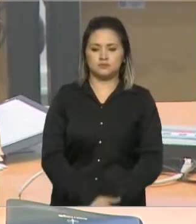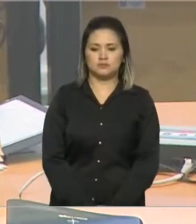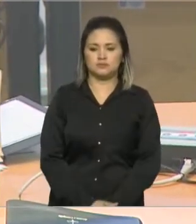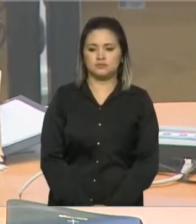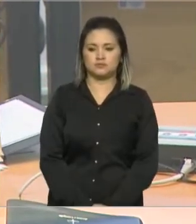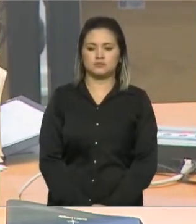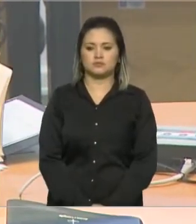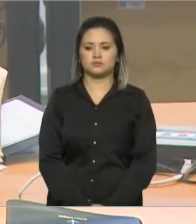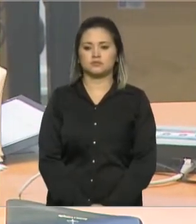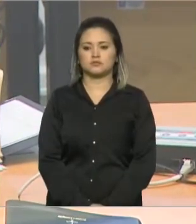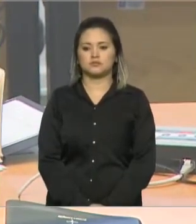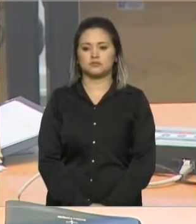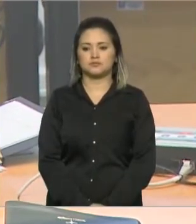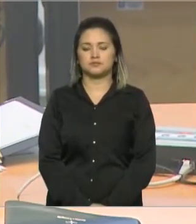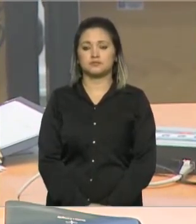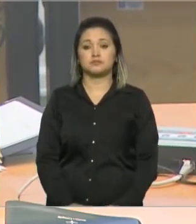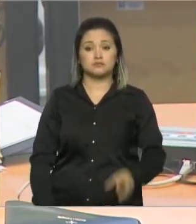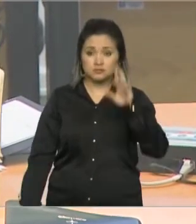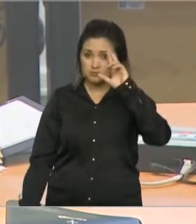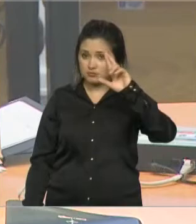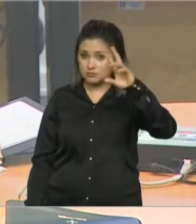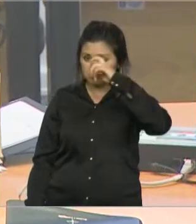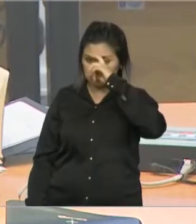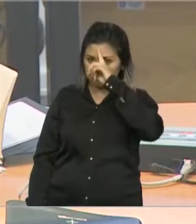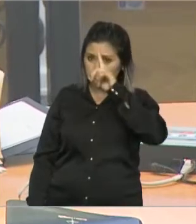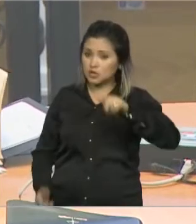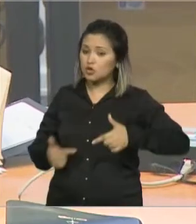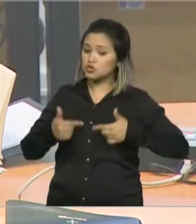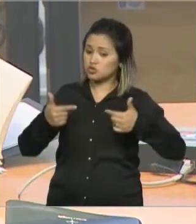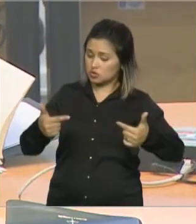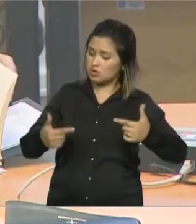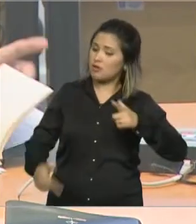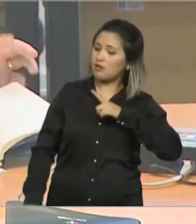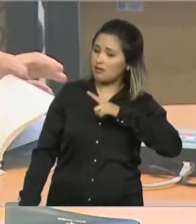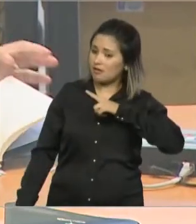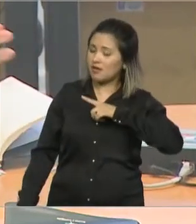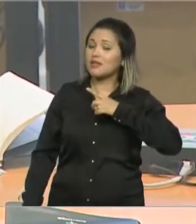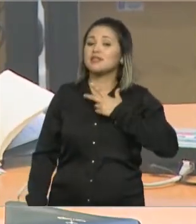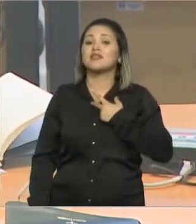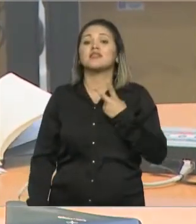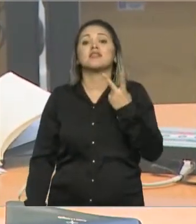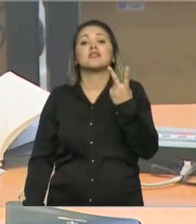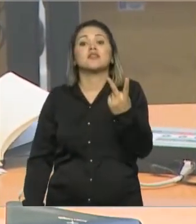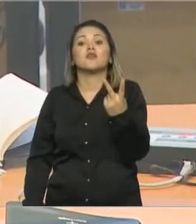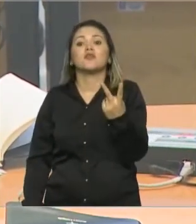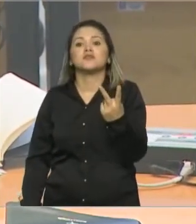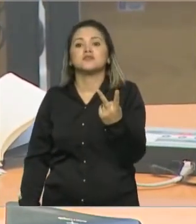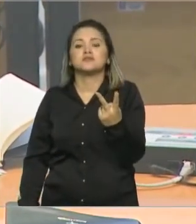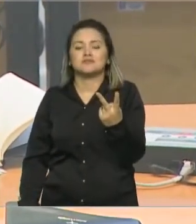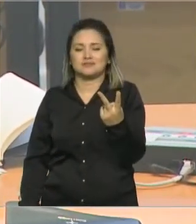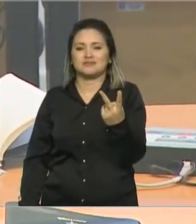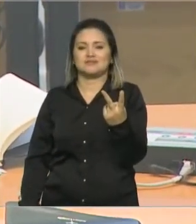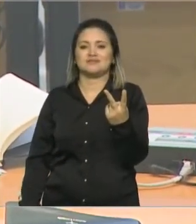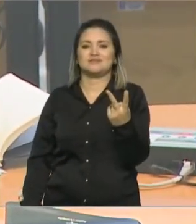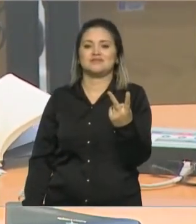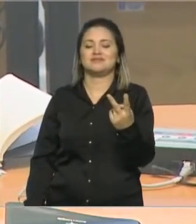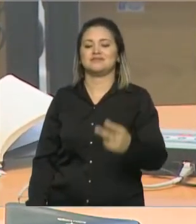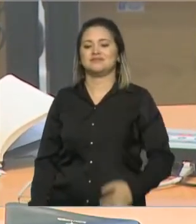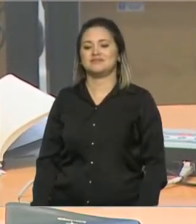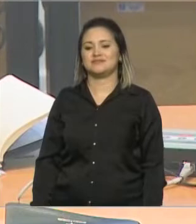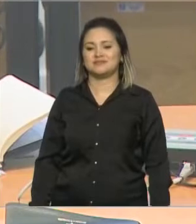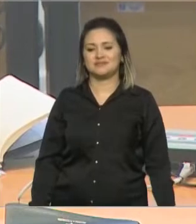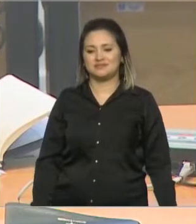nossos hospitais, dá sorte, deputado Iglesias. Dá, porque aqui a gente tem 2 diretores que viraram deputado, né?